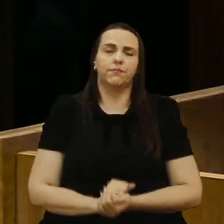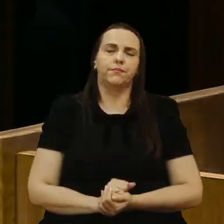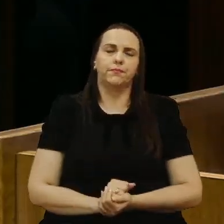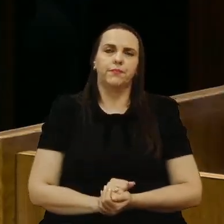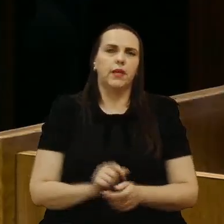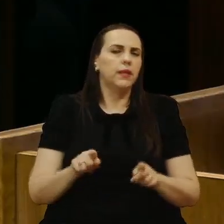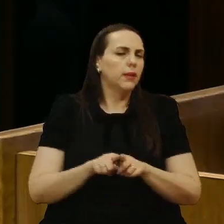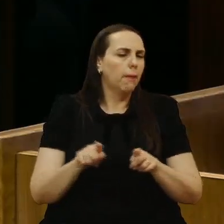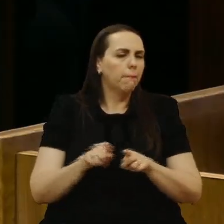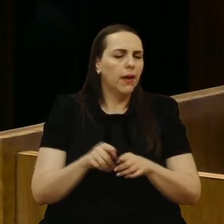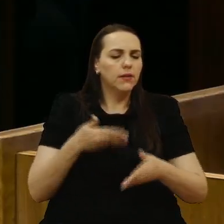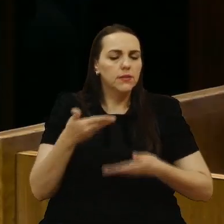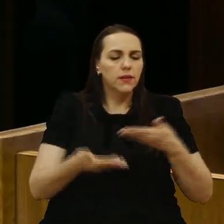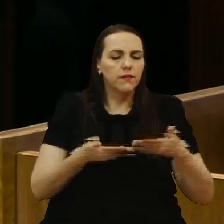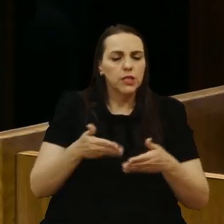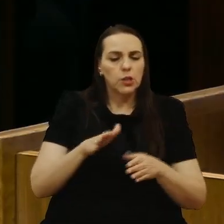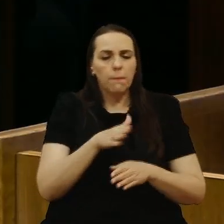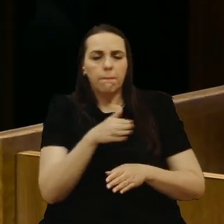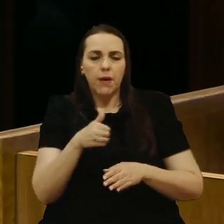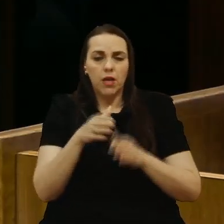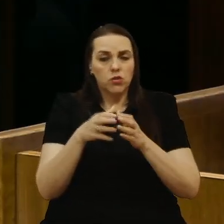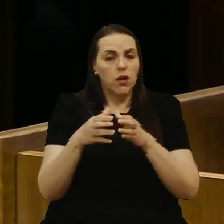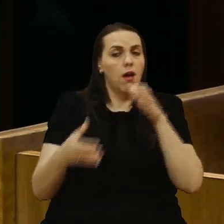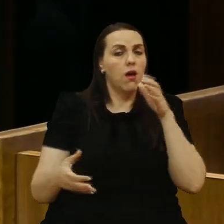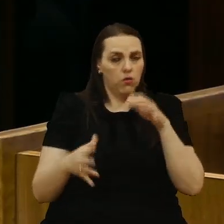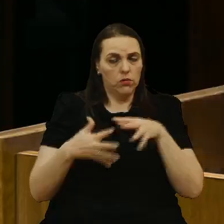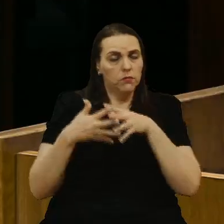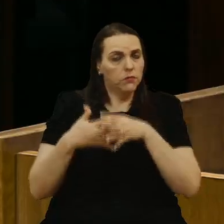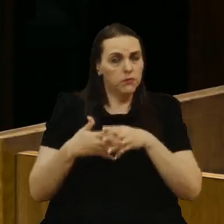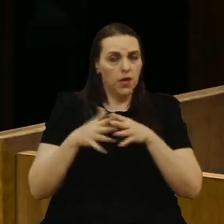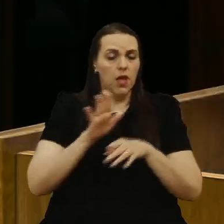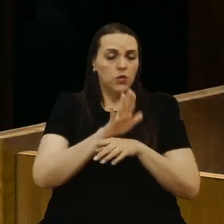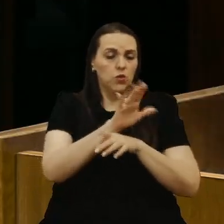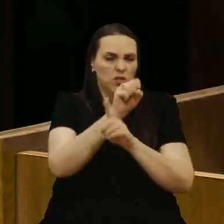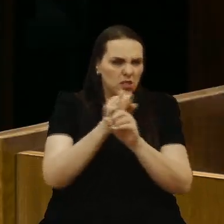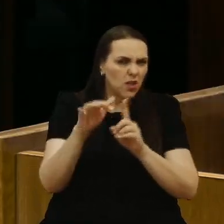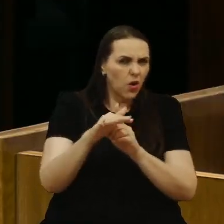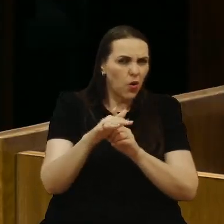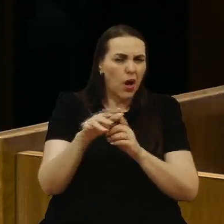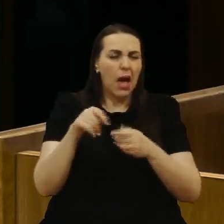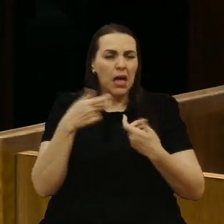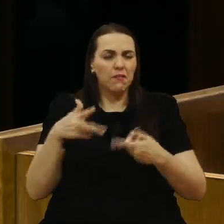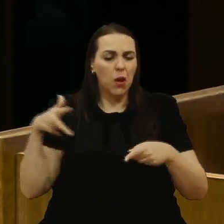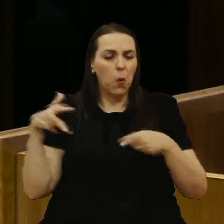e alta da assistência social, e ainda vai se cortar.